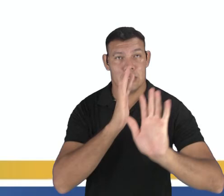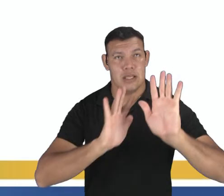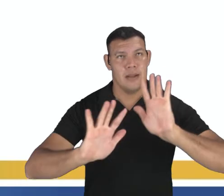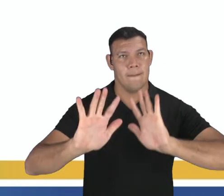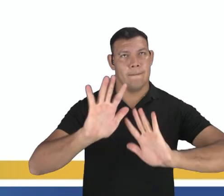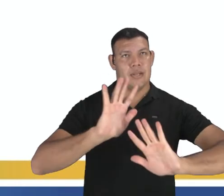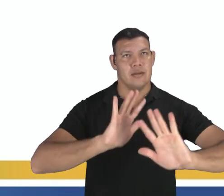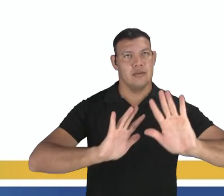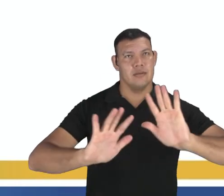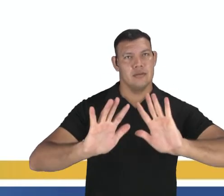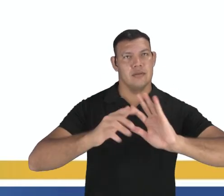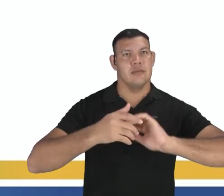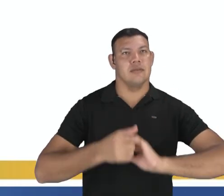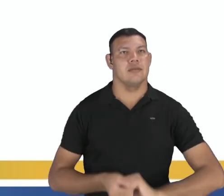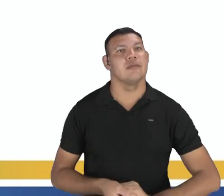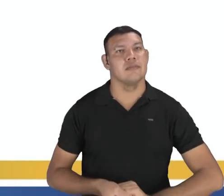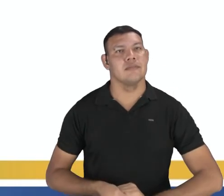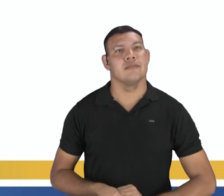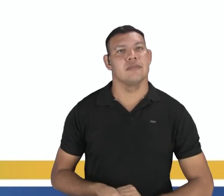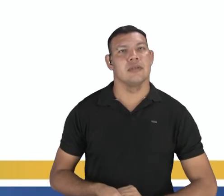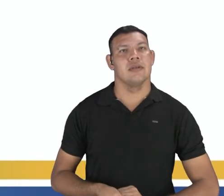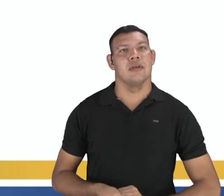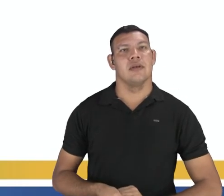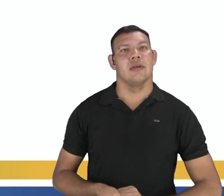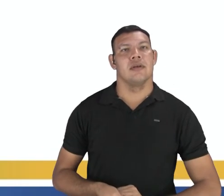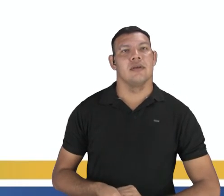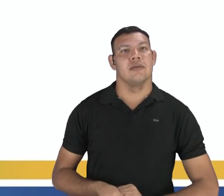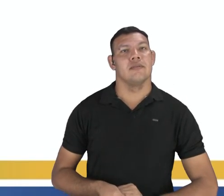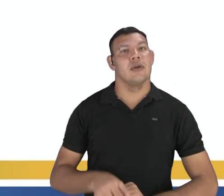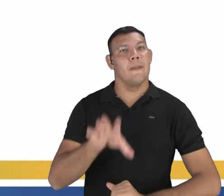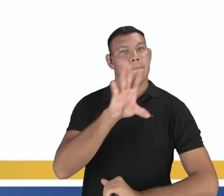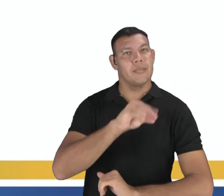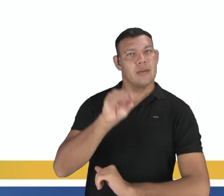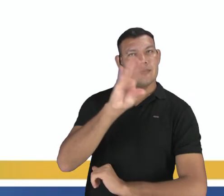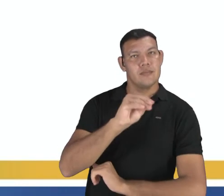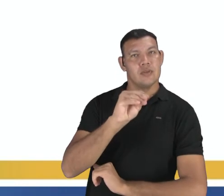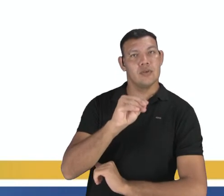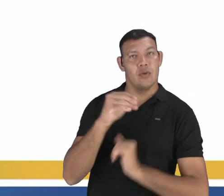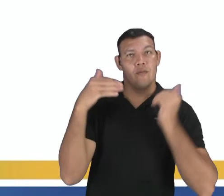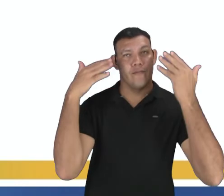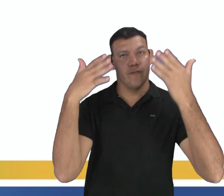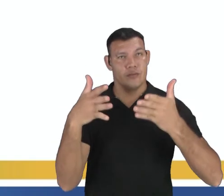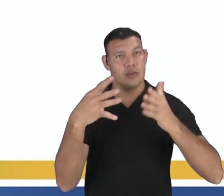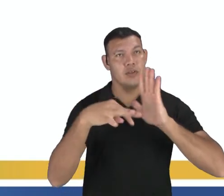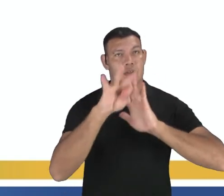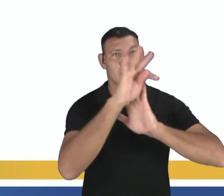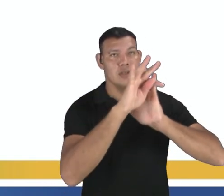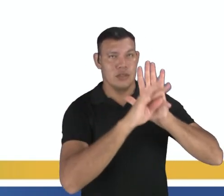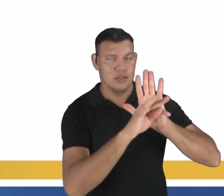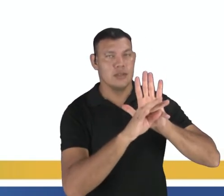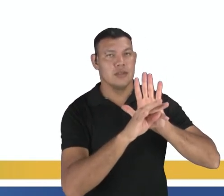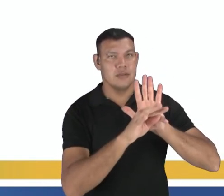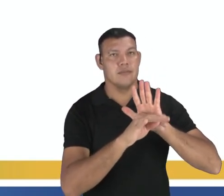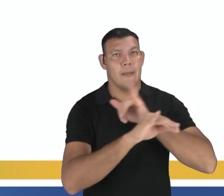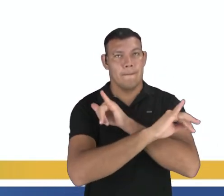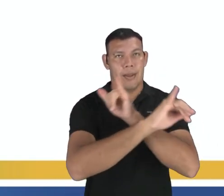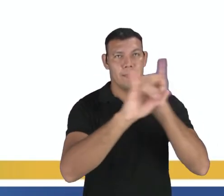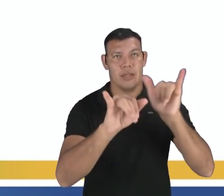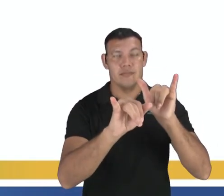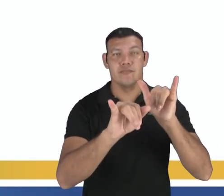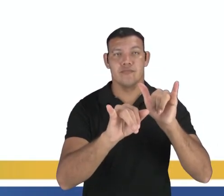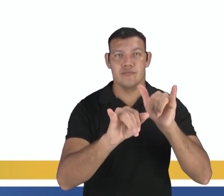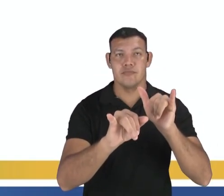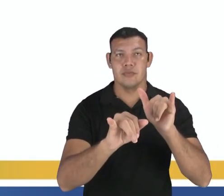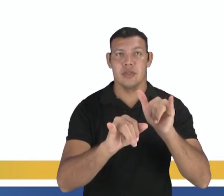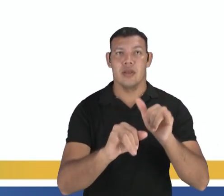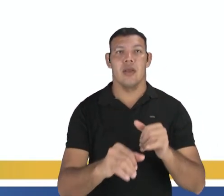ao expor a mensagem. Que função é essa daí? A poética. E aí, por último, a